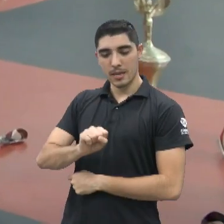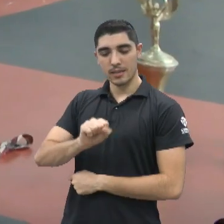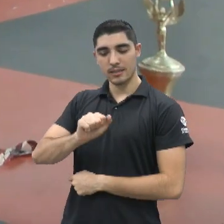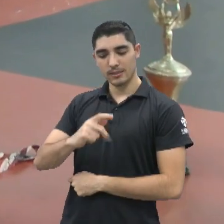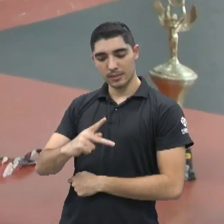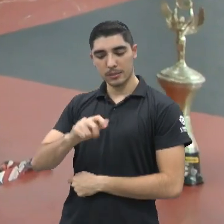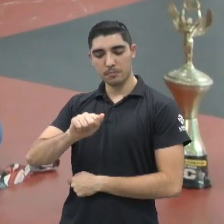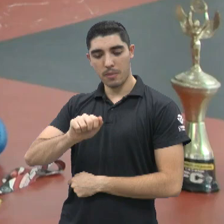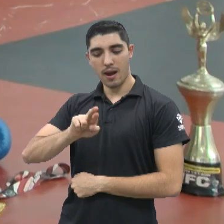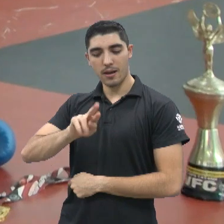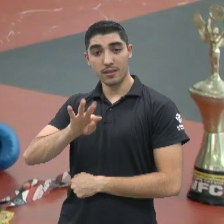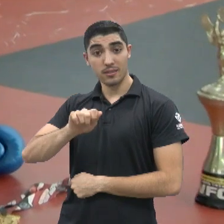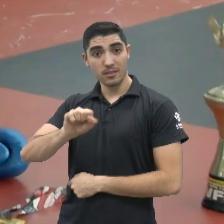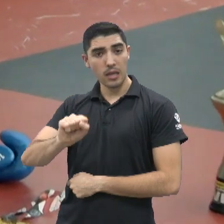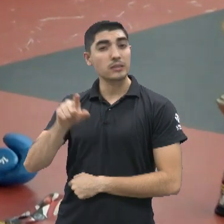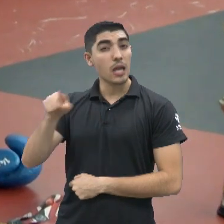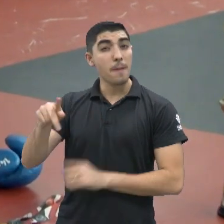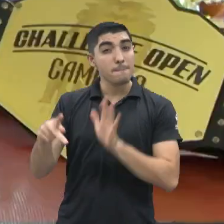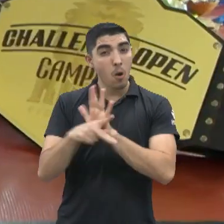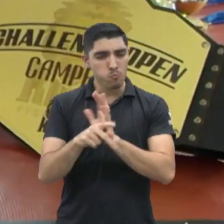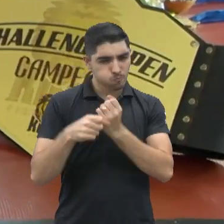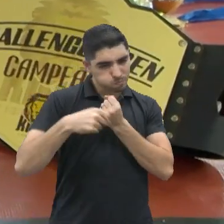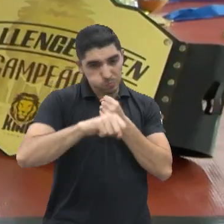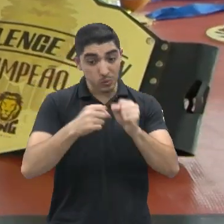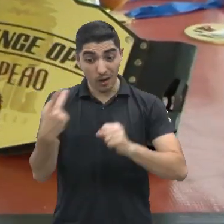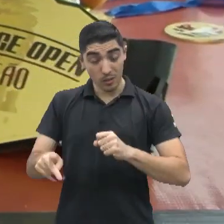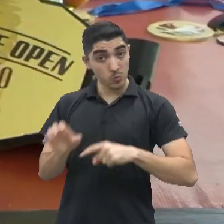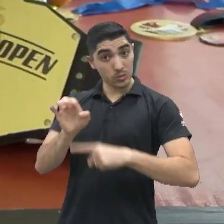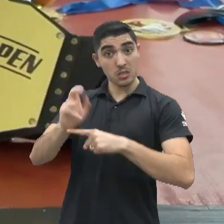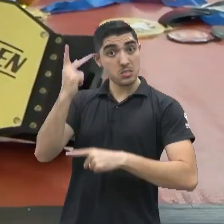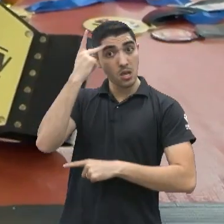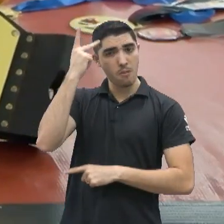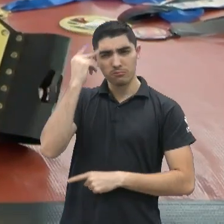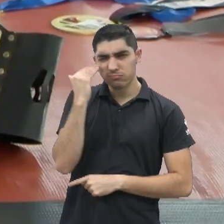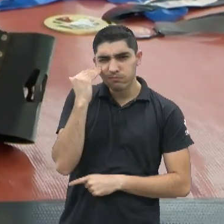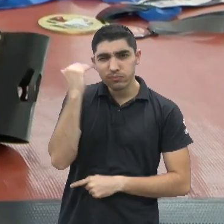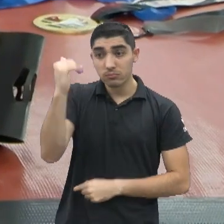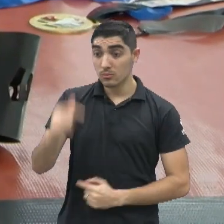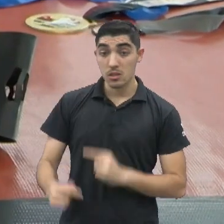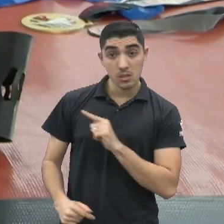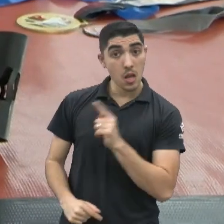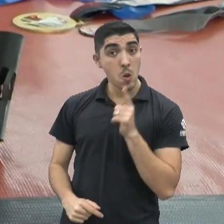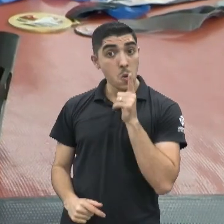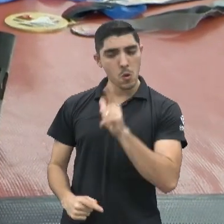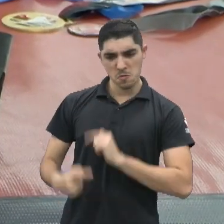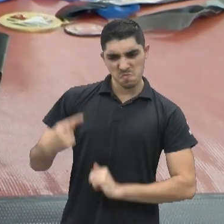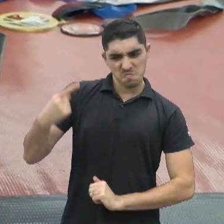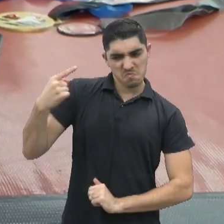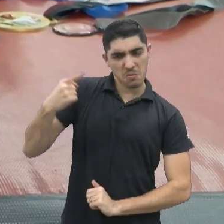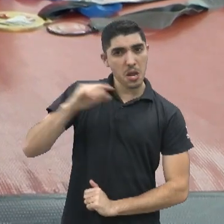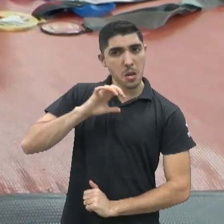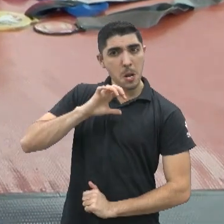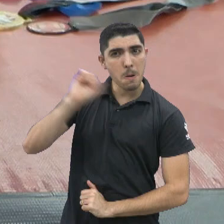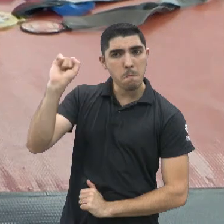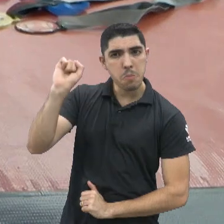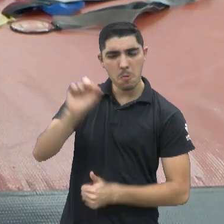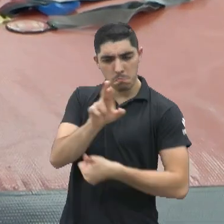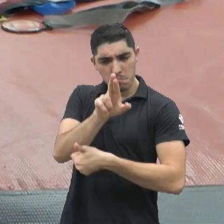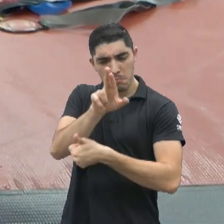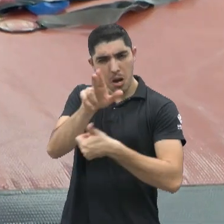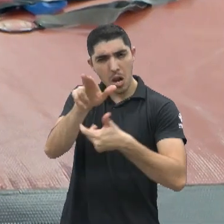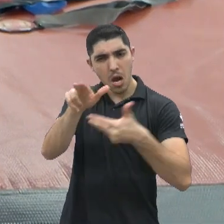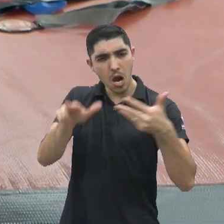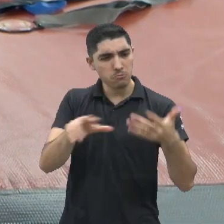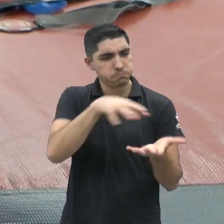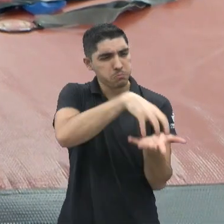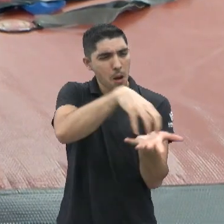maiores eventos de kickboxing do estado, além de conquistar o primeiro lugar no pódio em diferentes